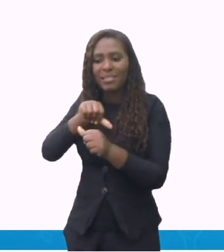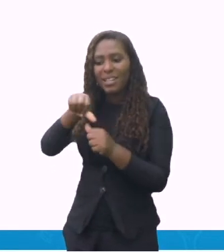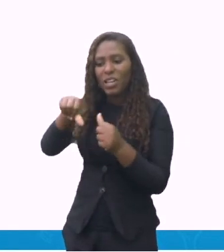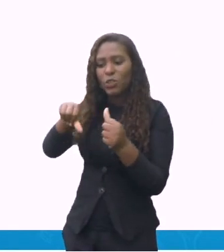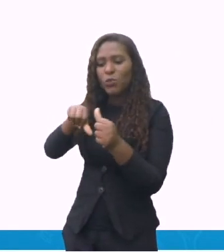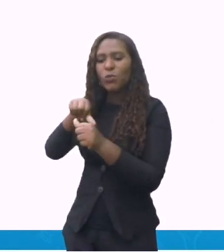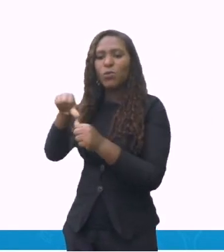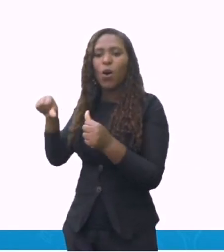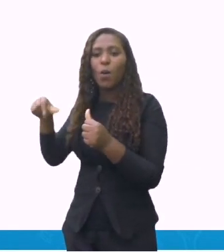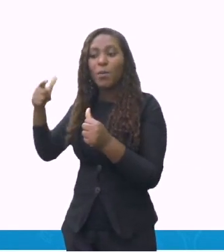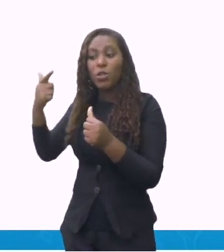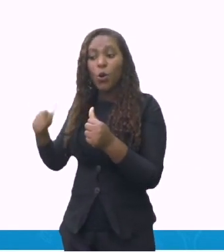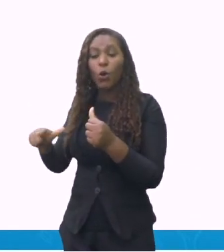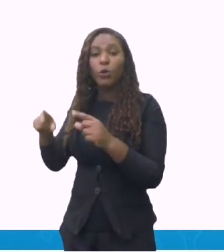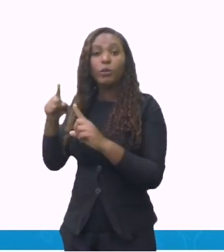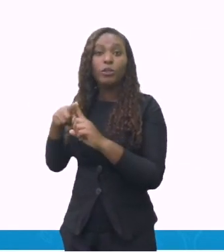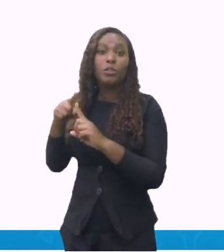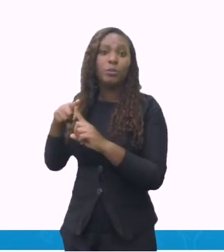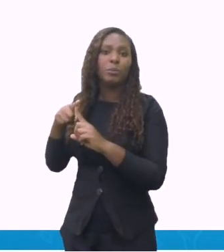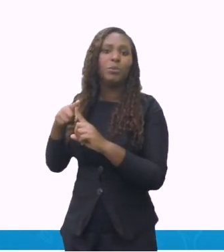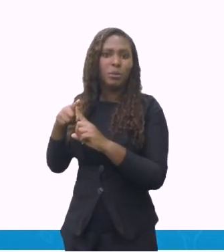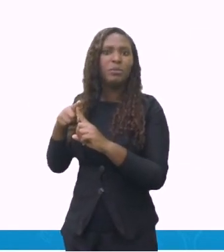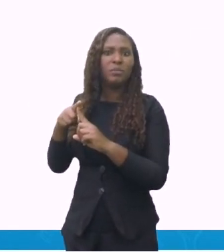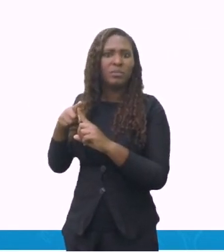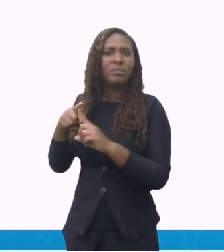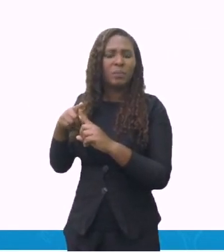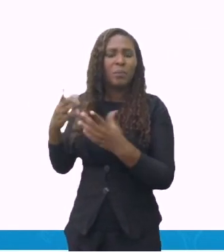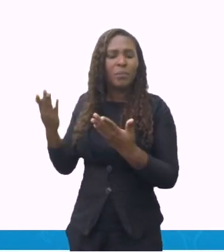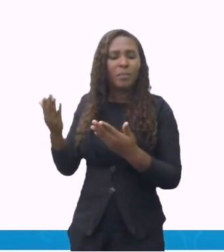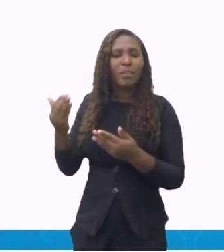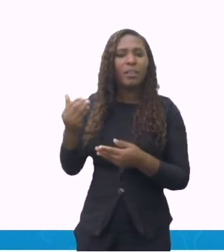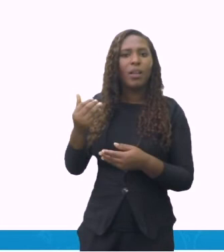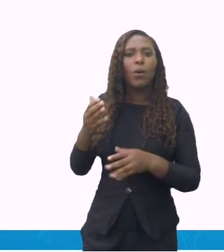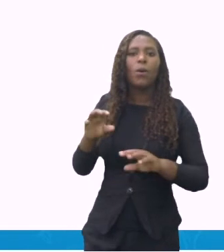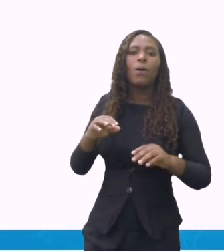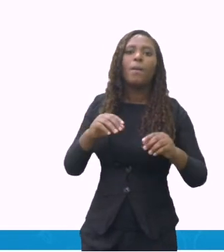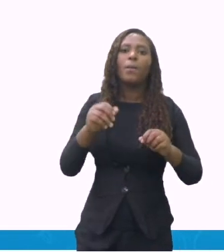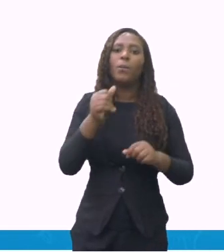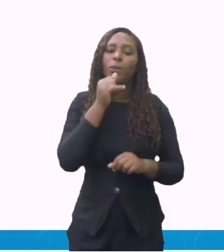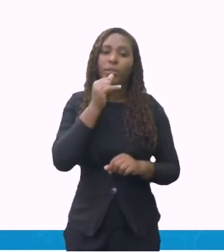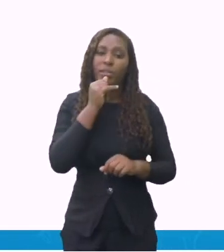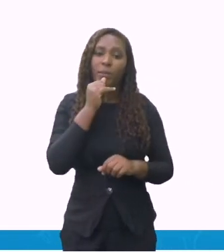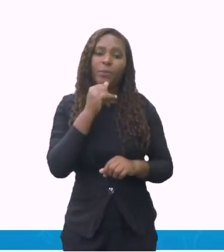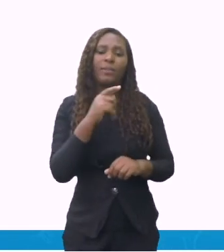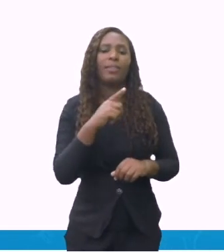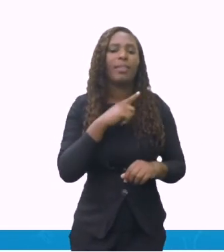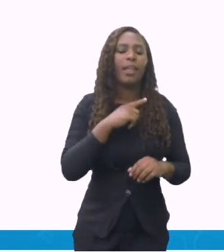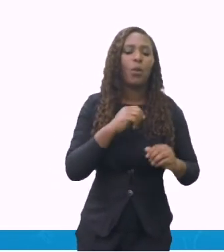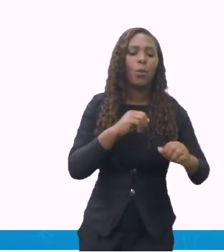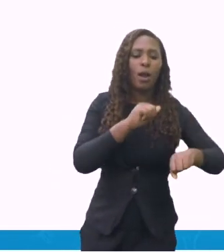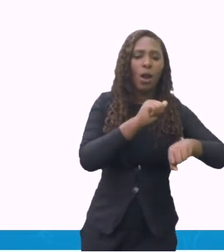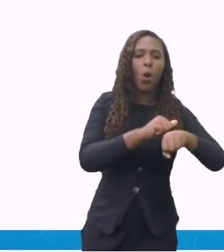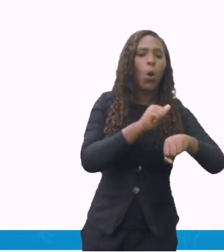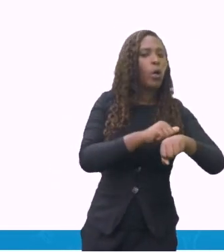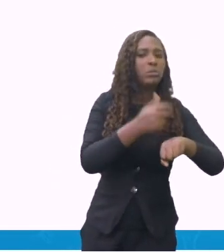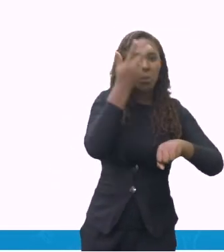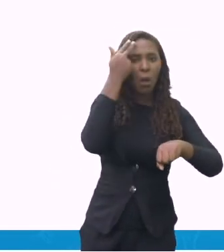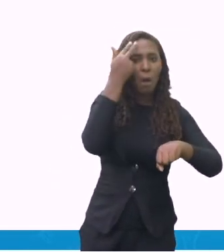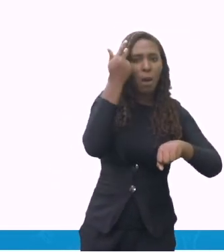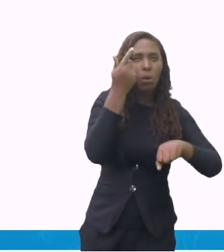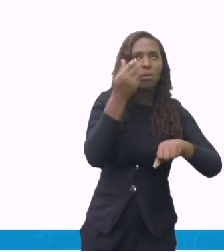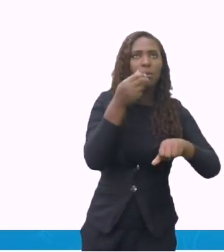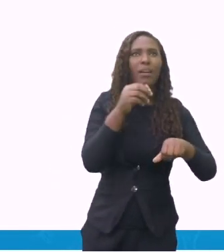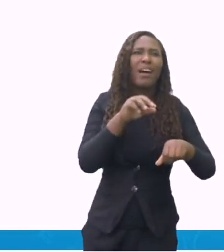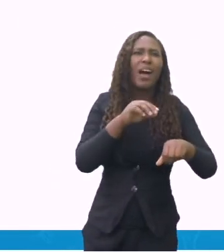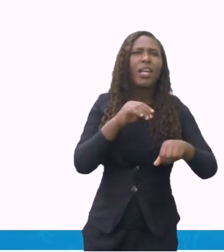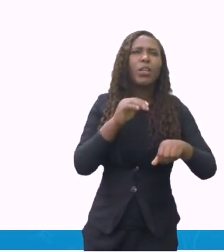elas são provenientes da transformação das outras rochas. E aí nós temos, por exemplo, o